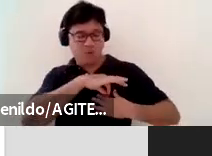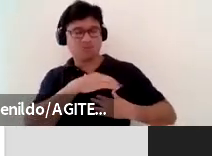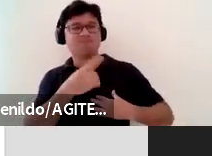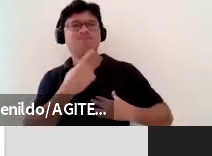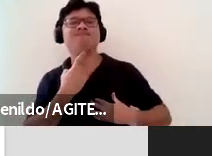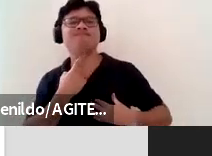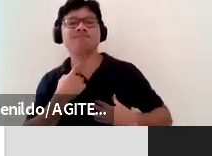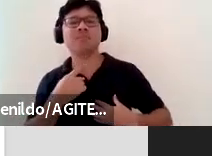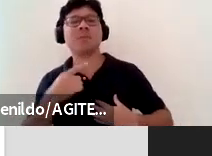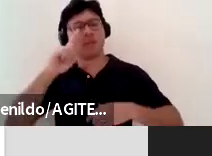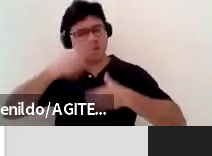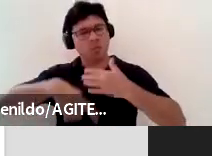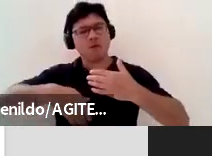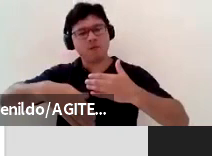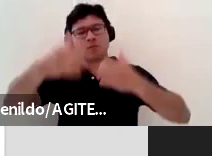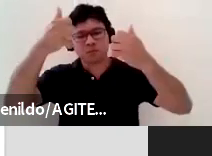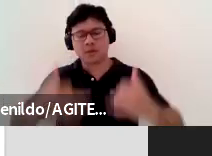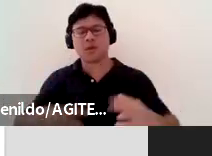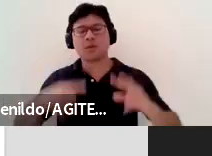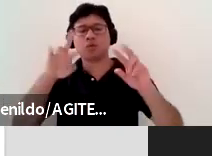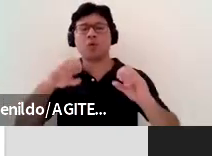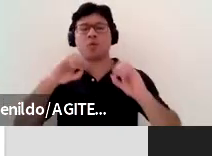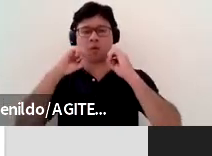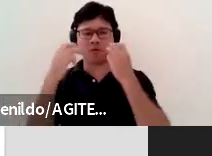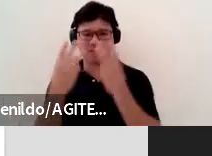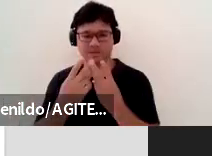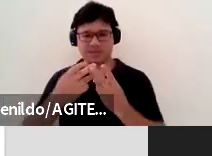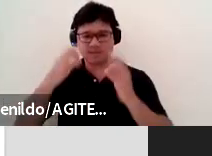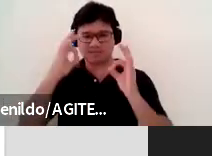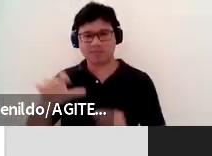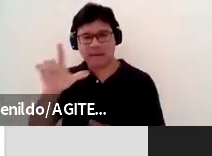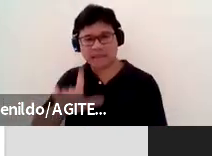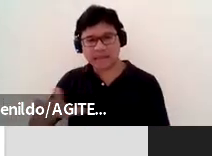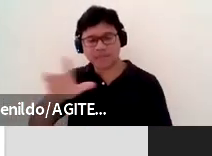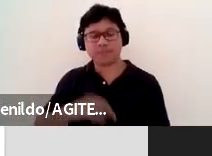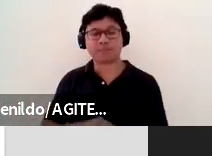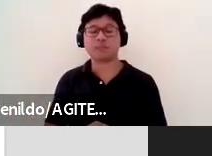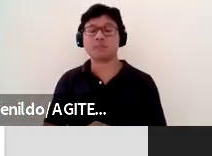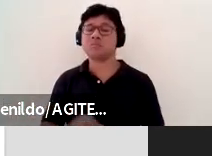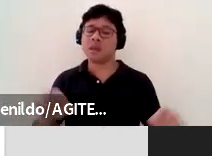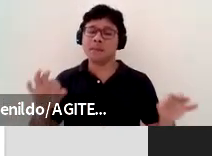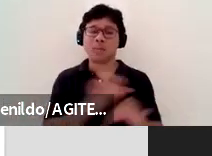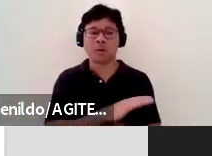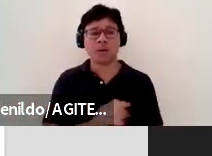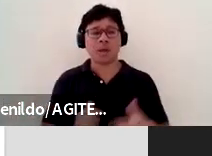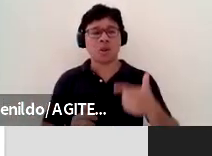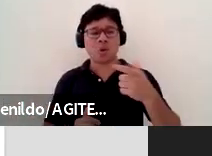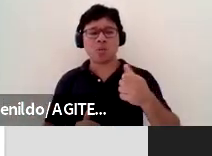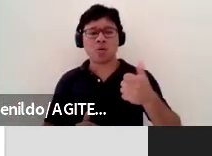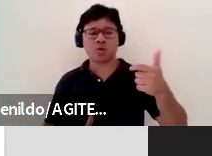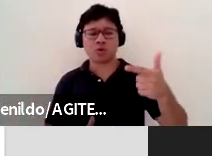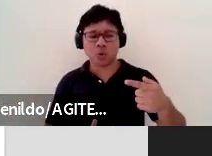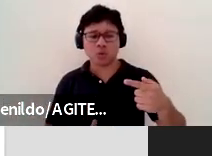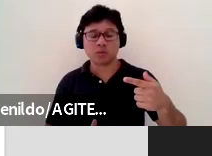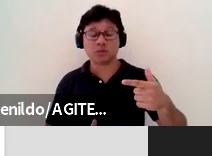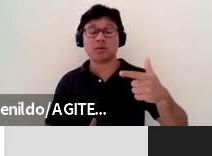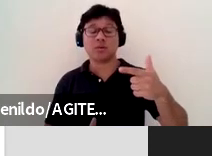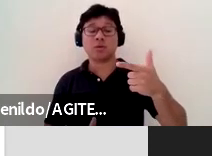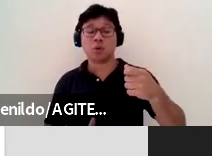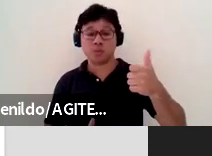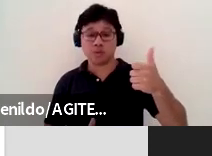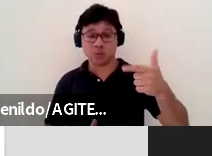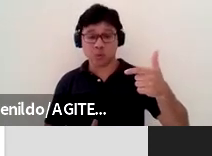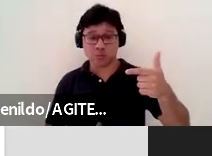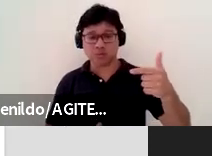a nossa oficina de tradução literária. E aí, entre o término do curso e 2017, que foi quando a gente criou a